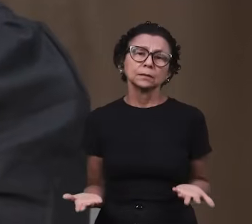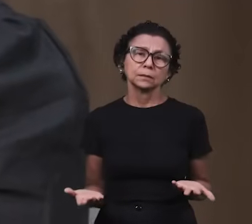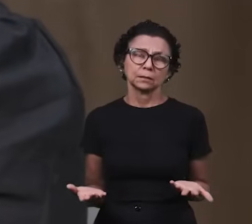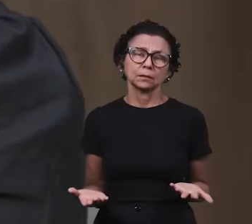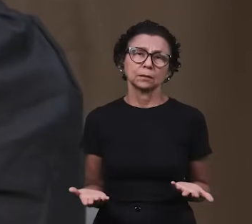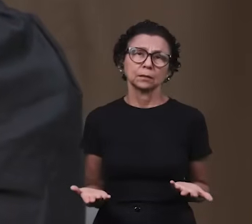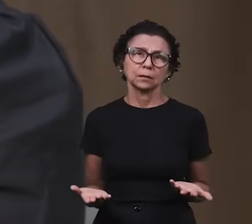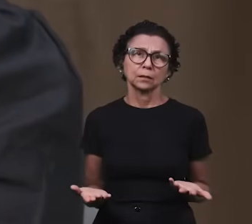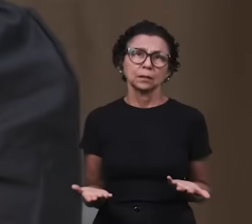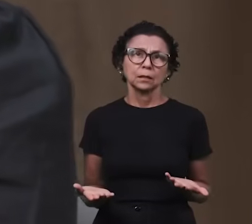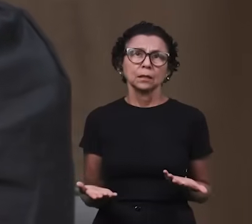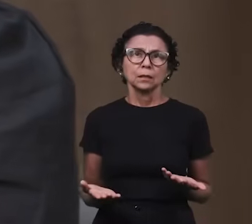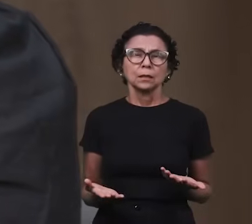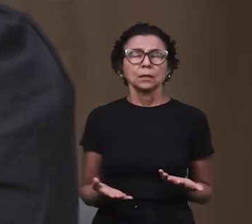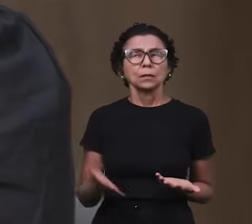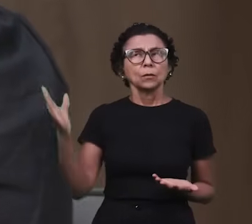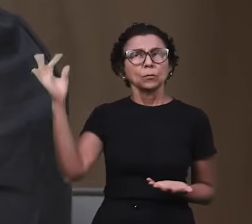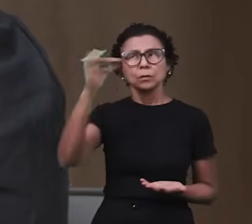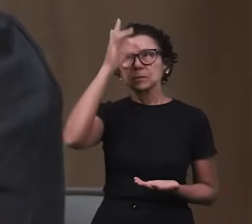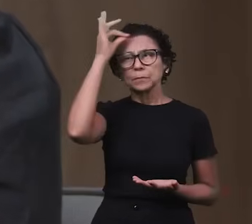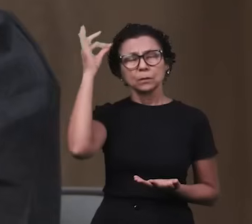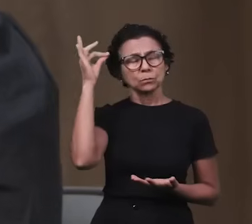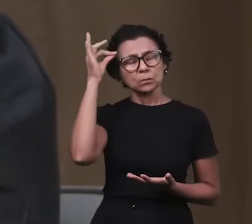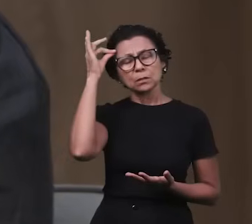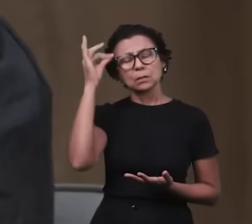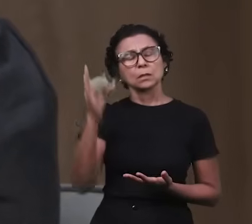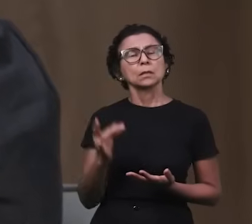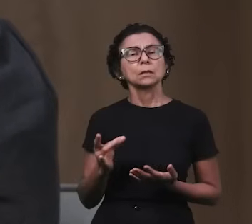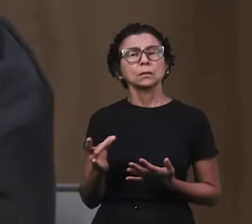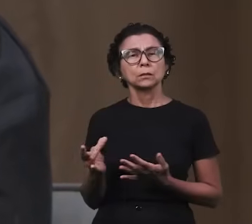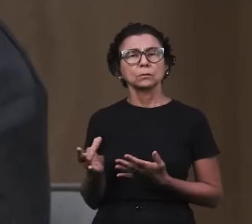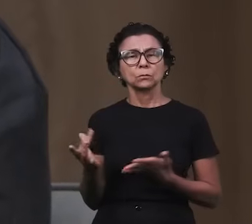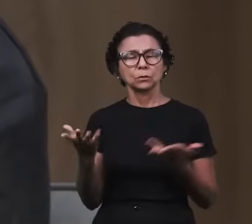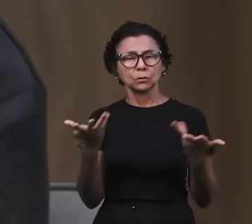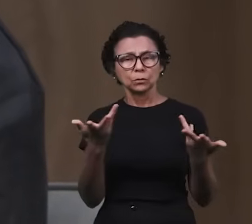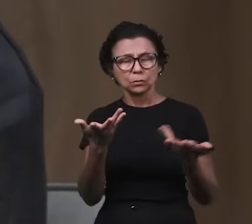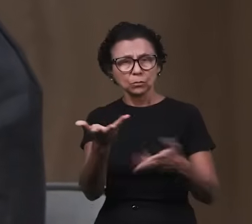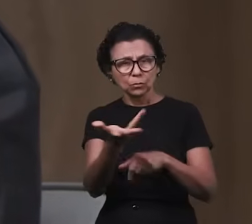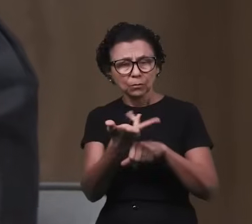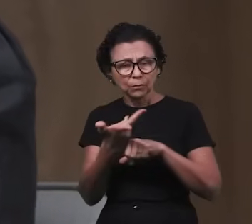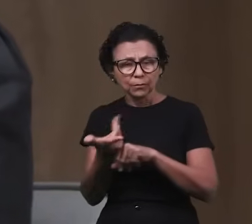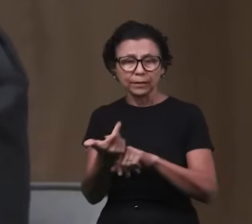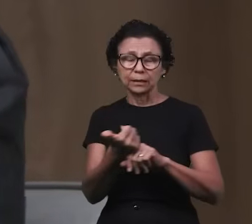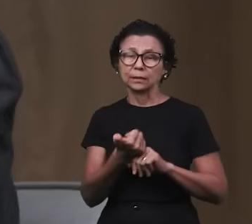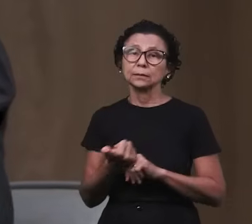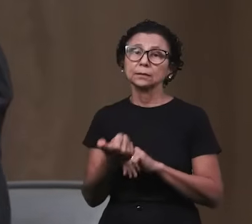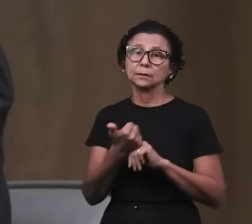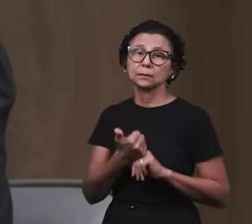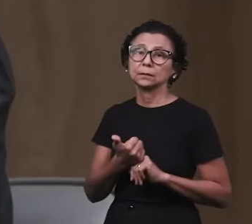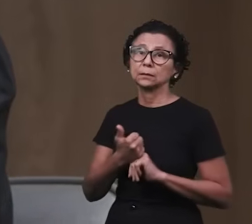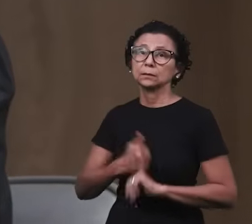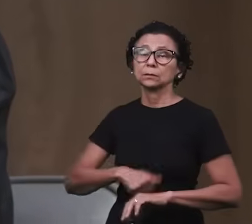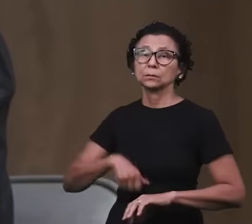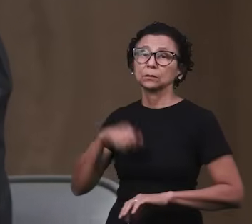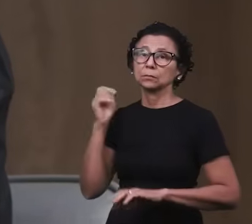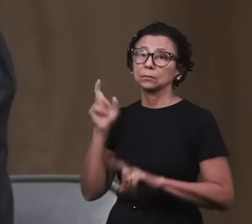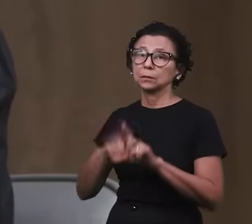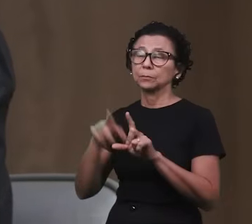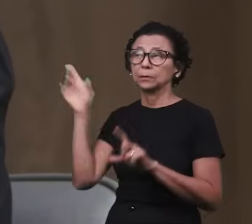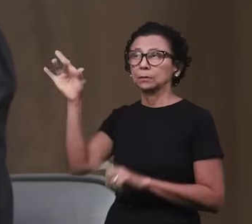Quem trabalha é o Espírito Santo. Então, na dependência do Espírito Santo, essa é a